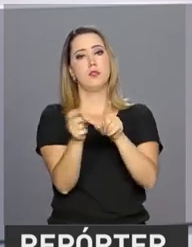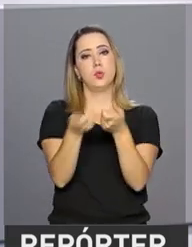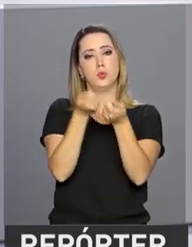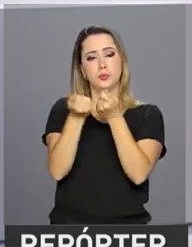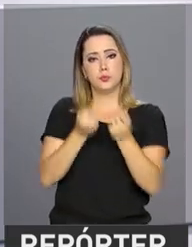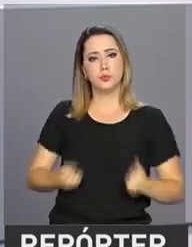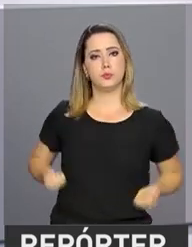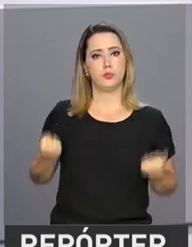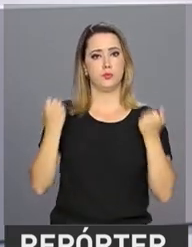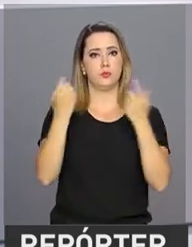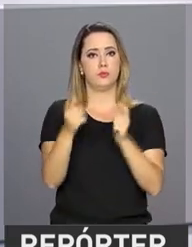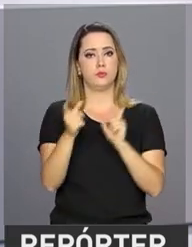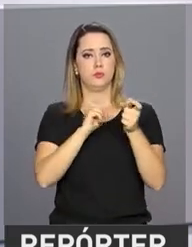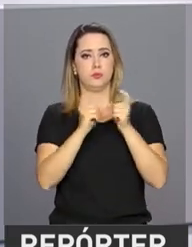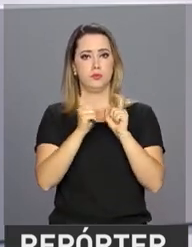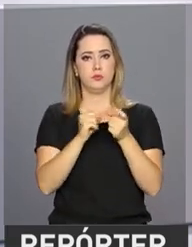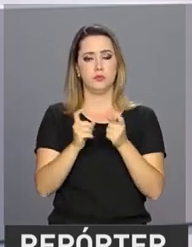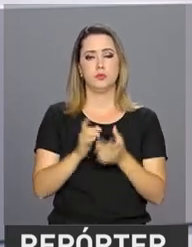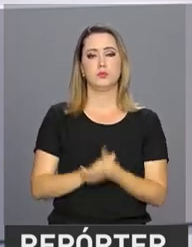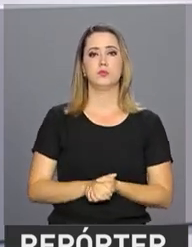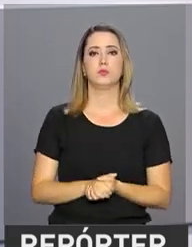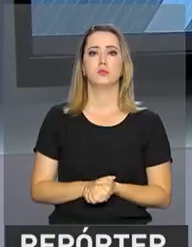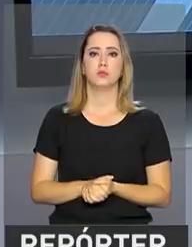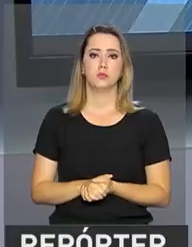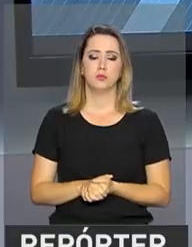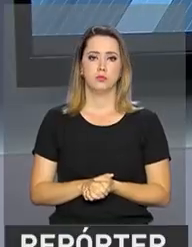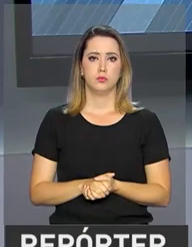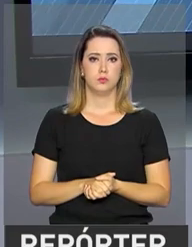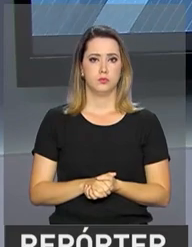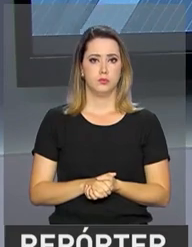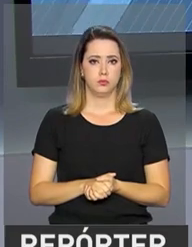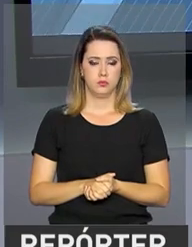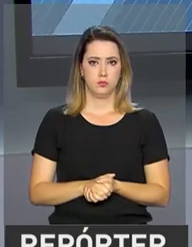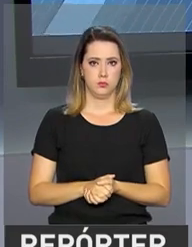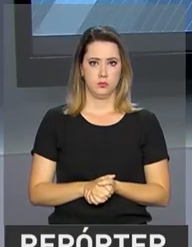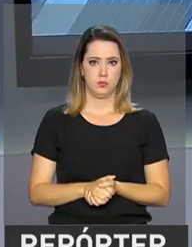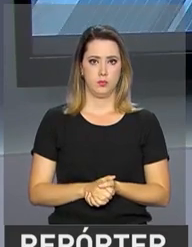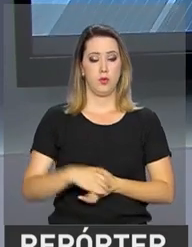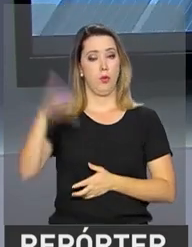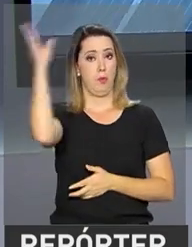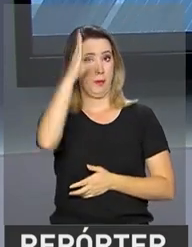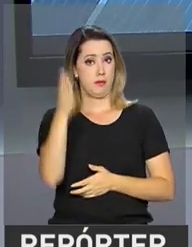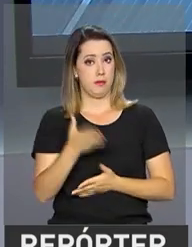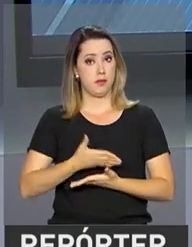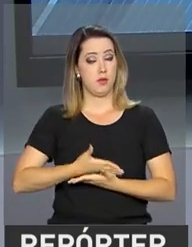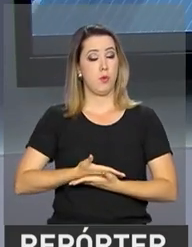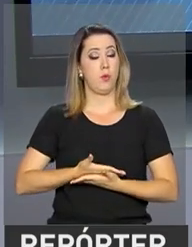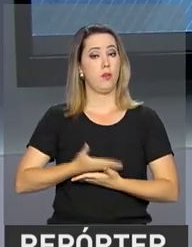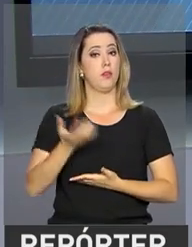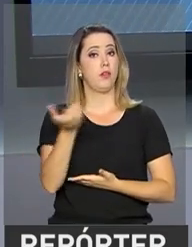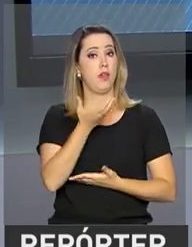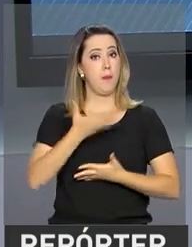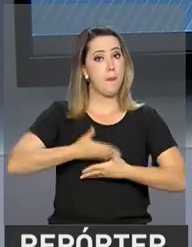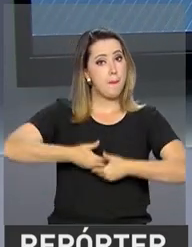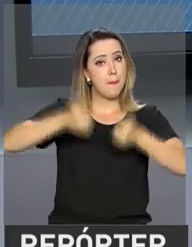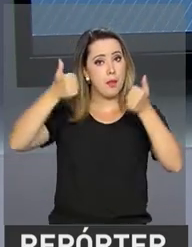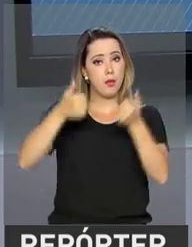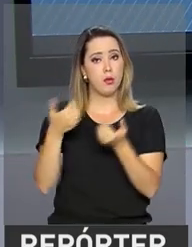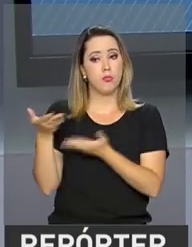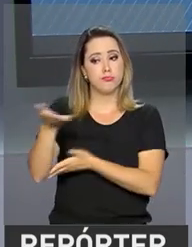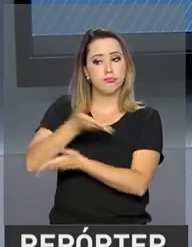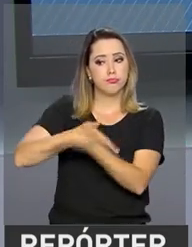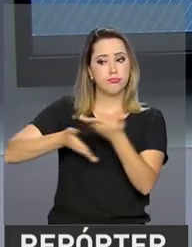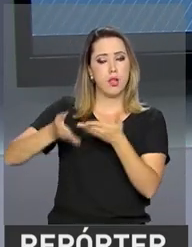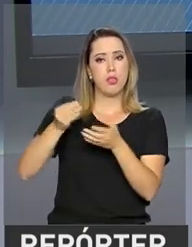das despesas administrativas e de pessoal o brasil quer uma participação maior no mercado internacional do